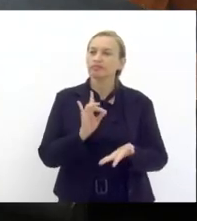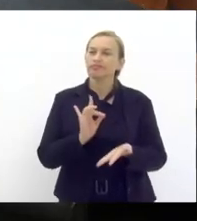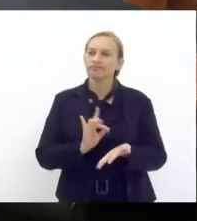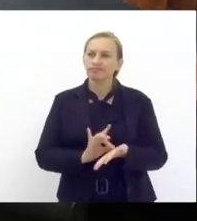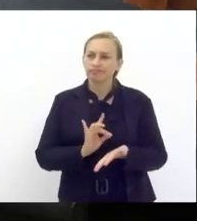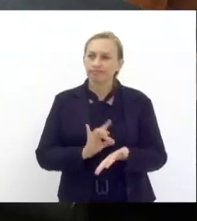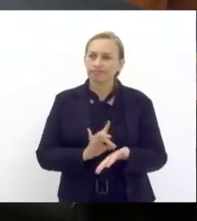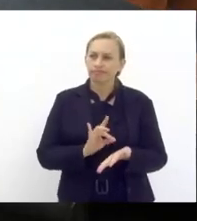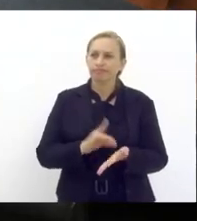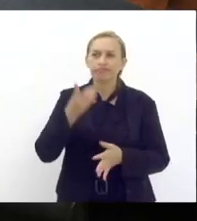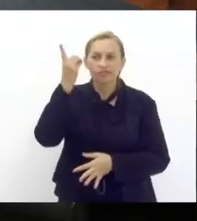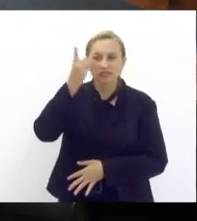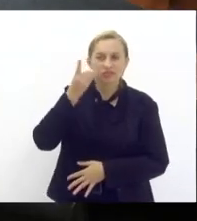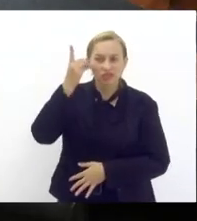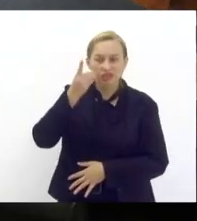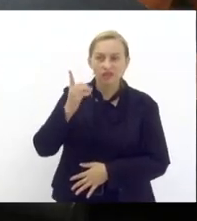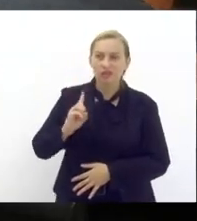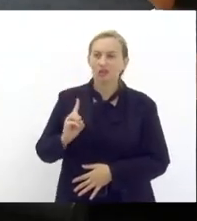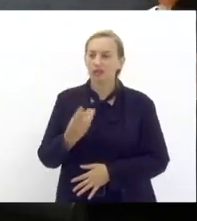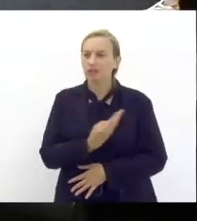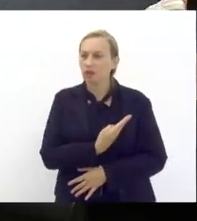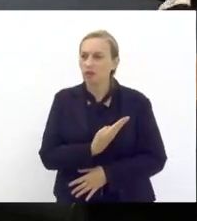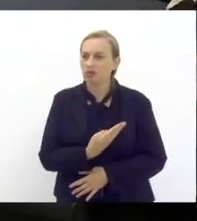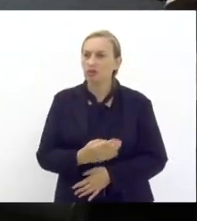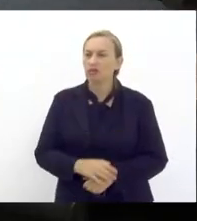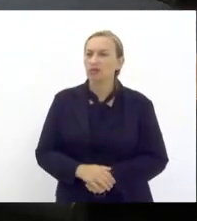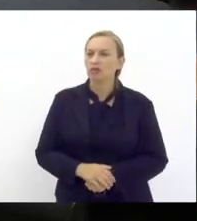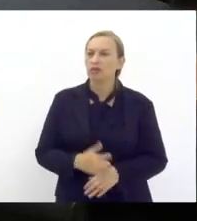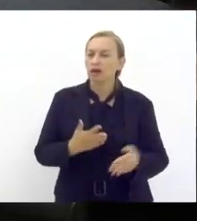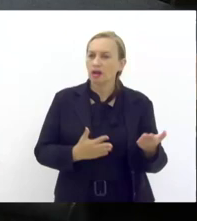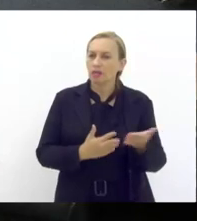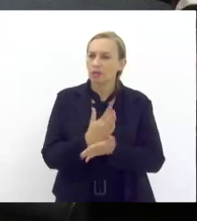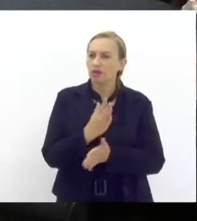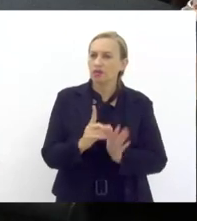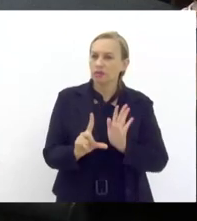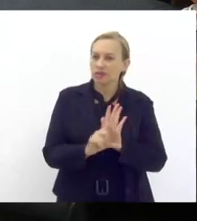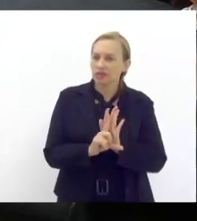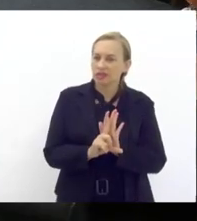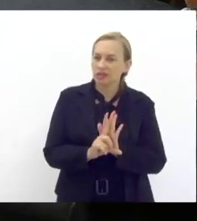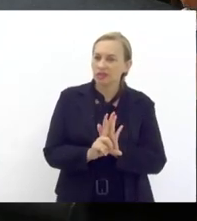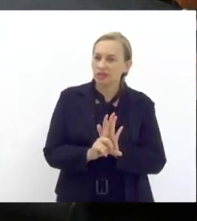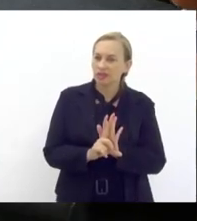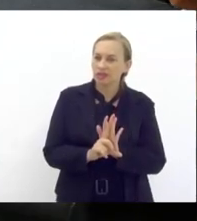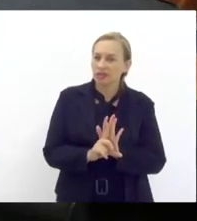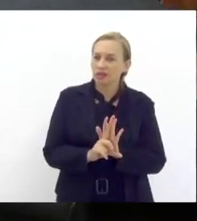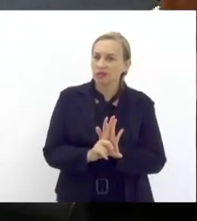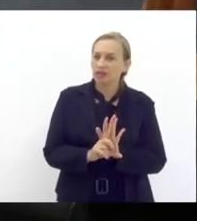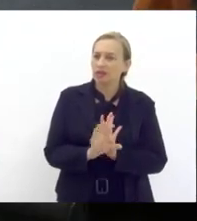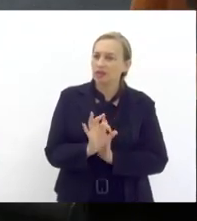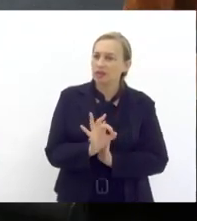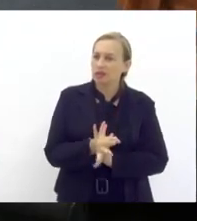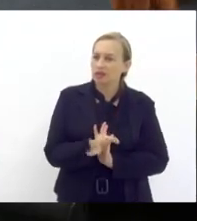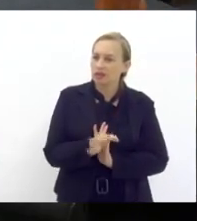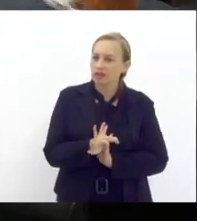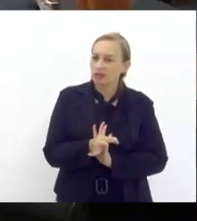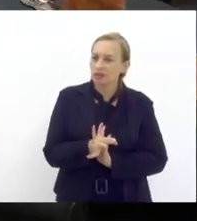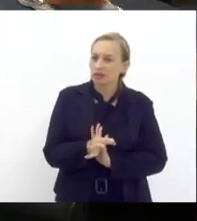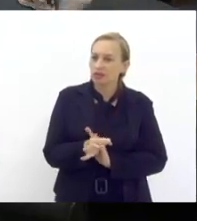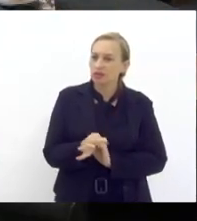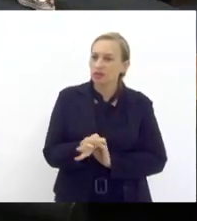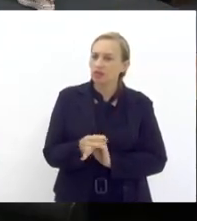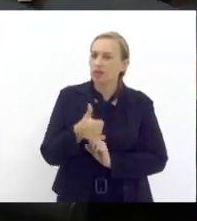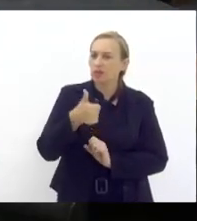verdade, deputada Dani Balbi, nós aprovamos essa lei originalmente em